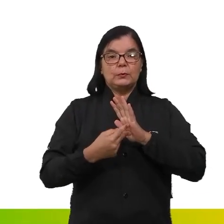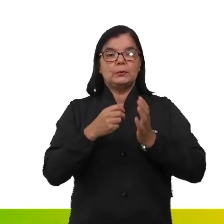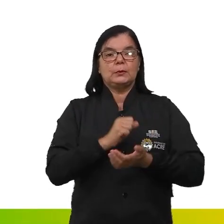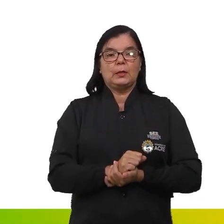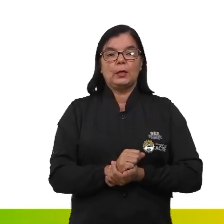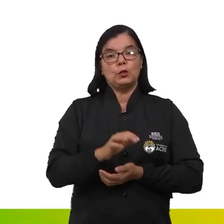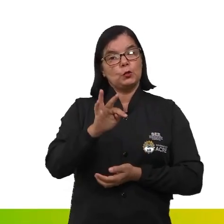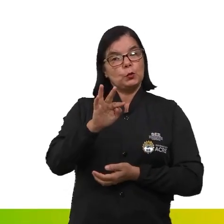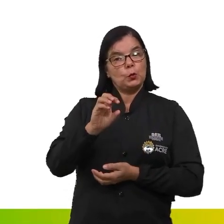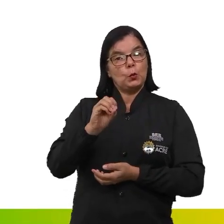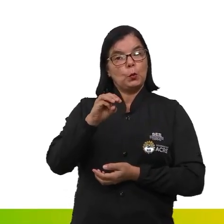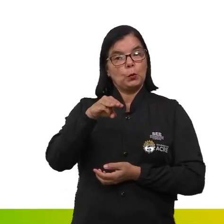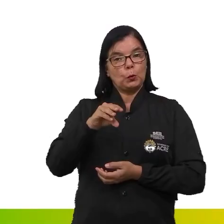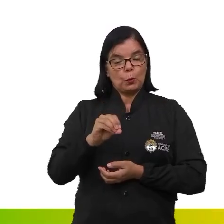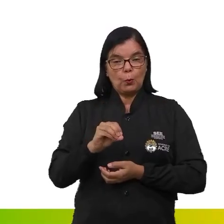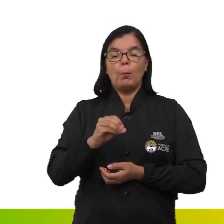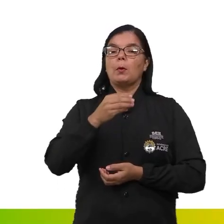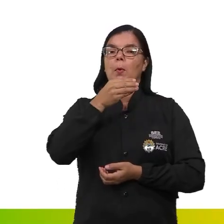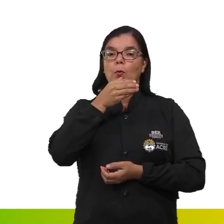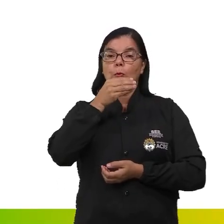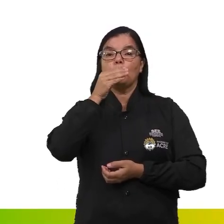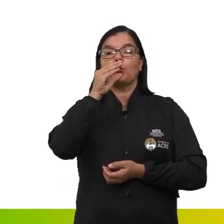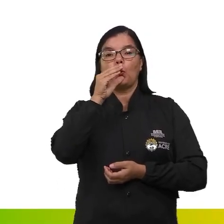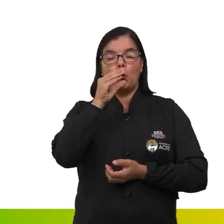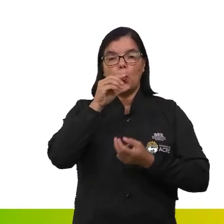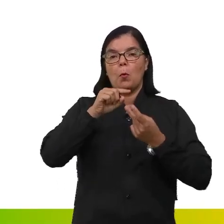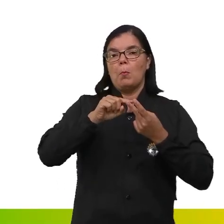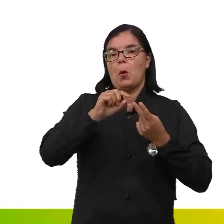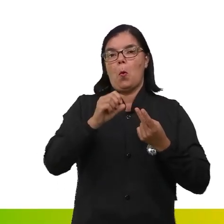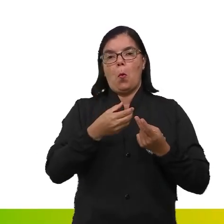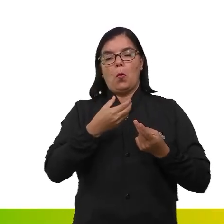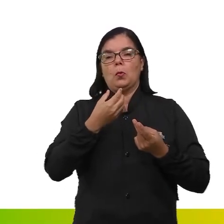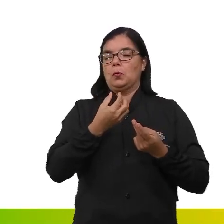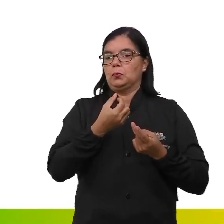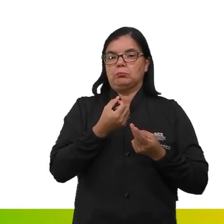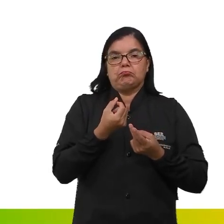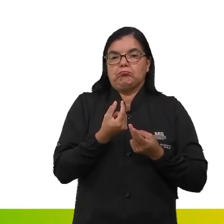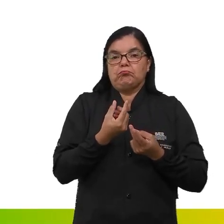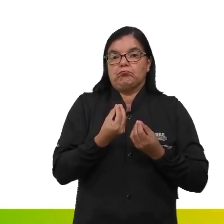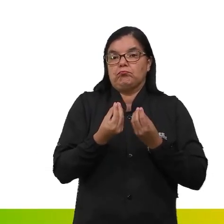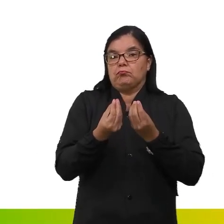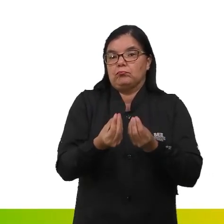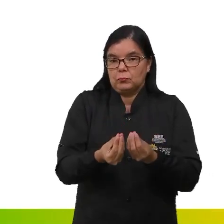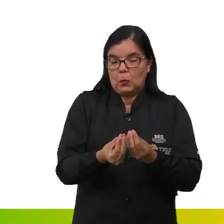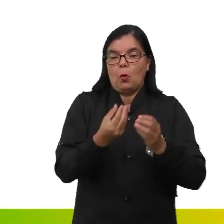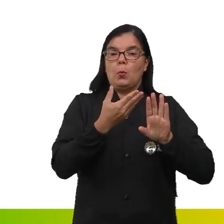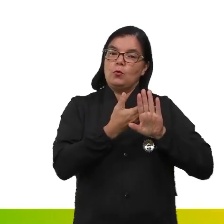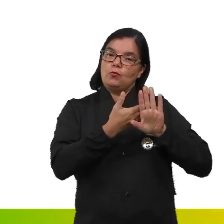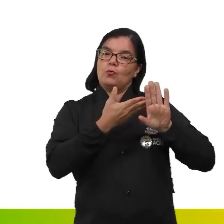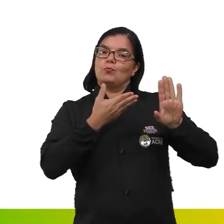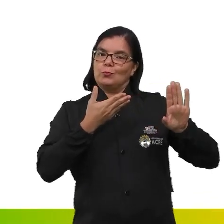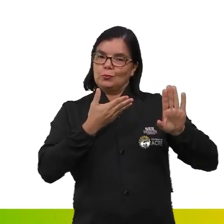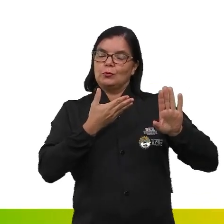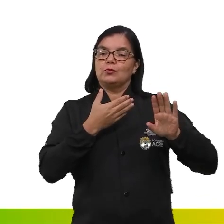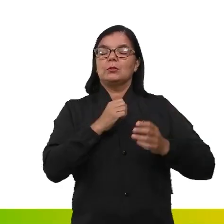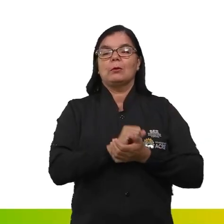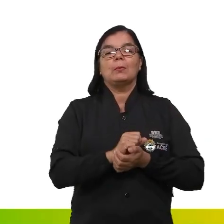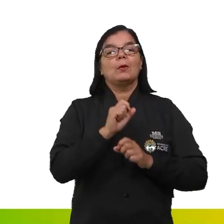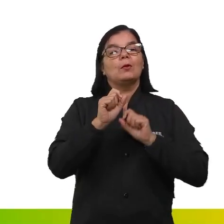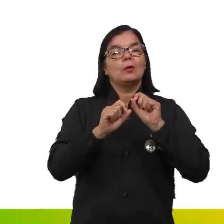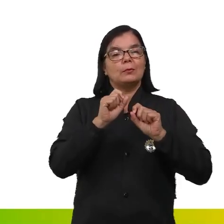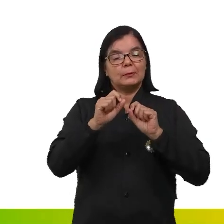toma, que aparece inicialmente, né? O que você toma para ficar melhor. E aí, o tomo distância vem justamente